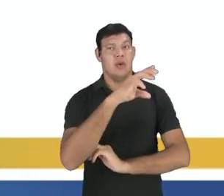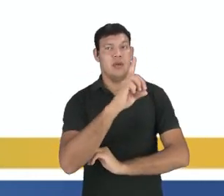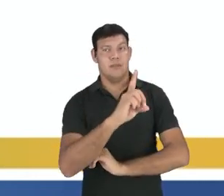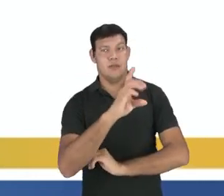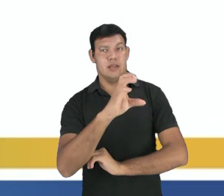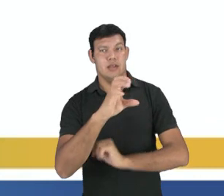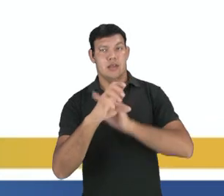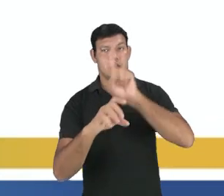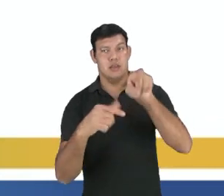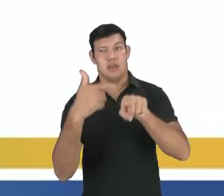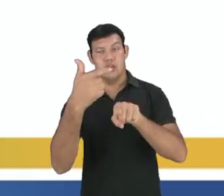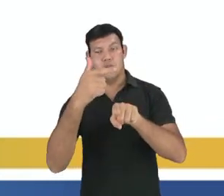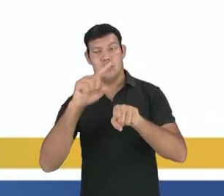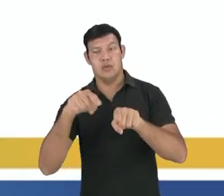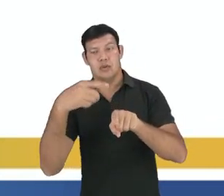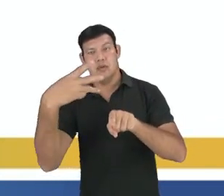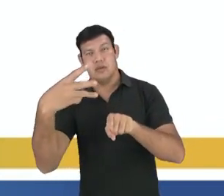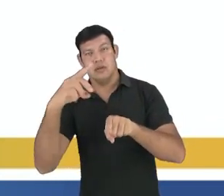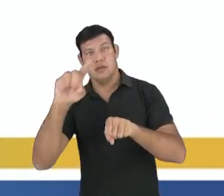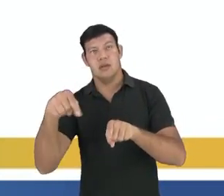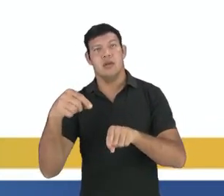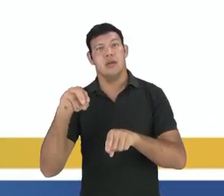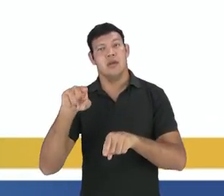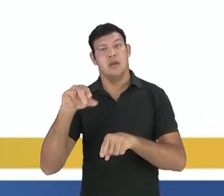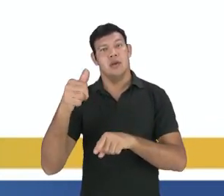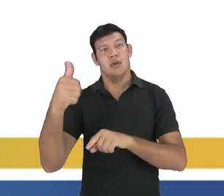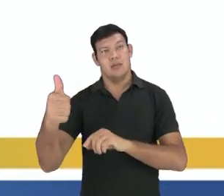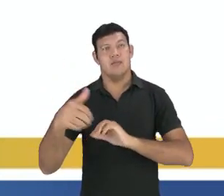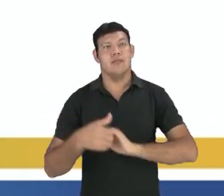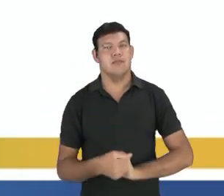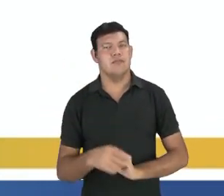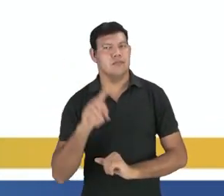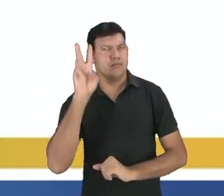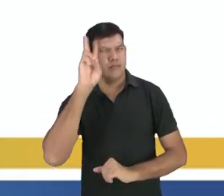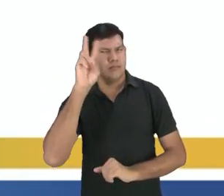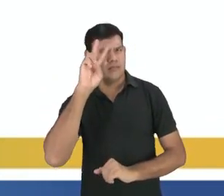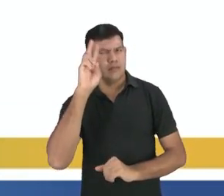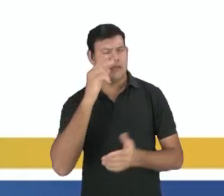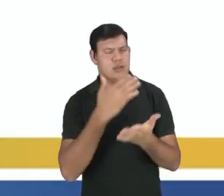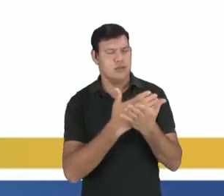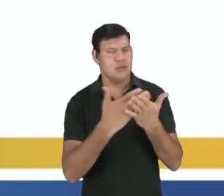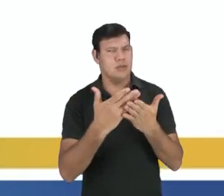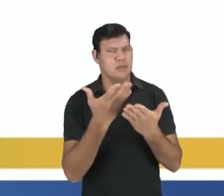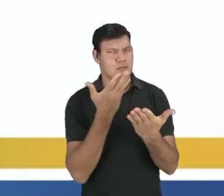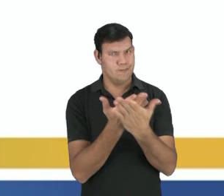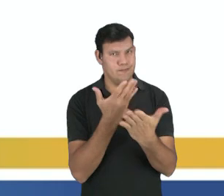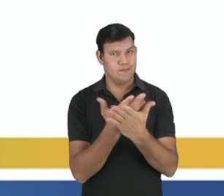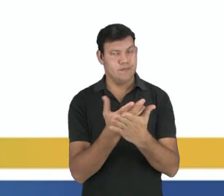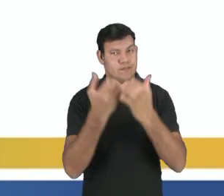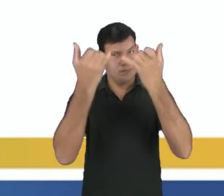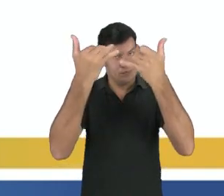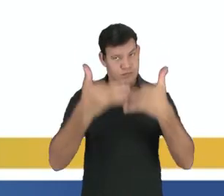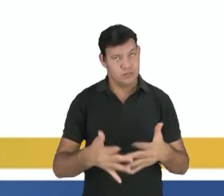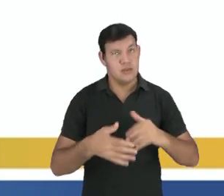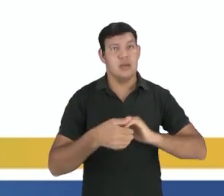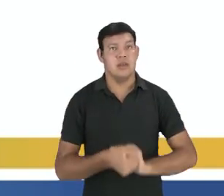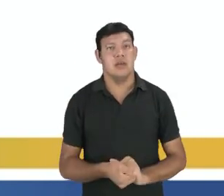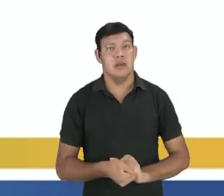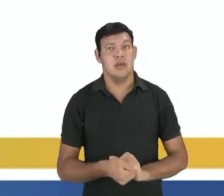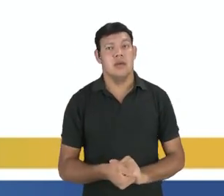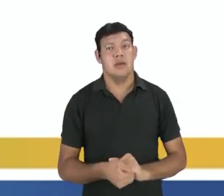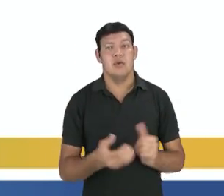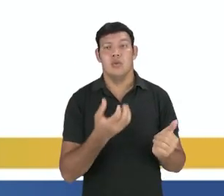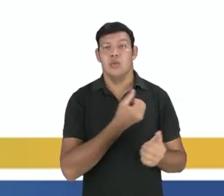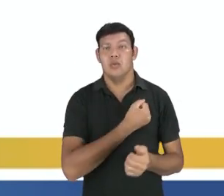2 e 3 vai ser quanto? Vai ser 1. Lembra do que a gente falou lá no início? Que